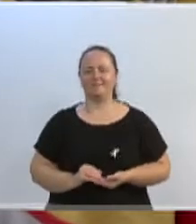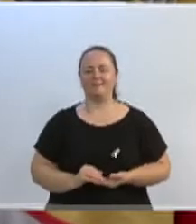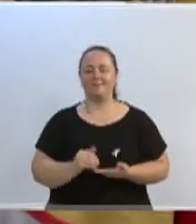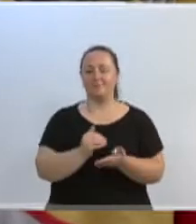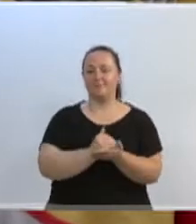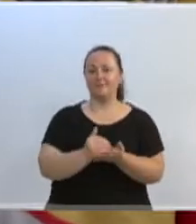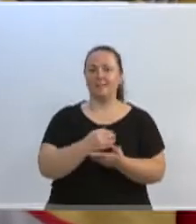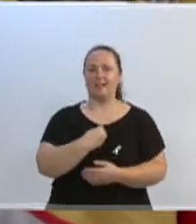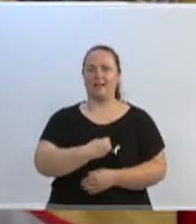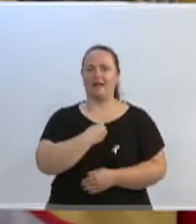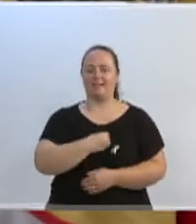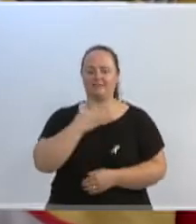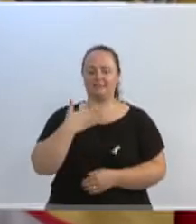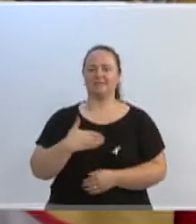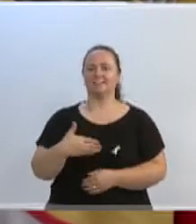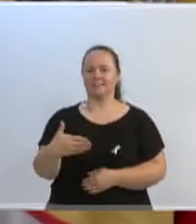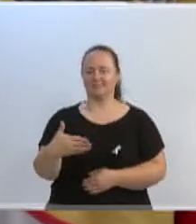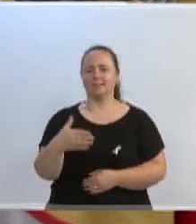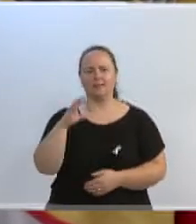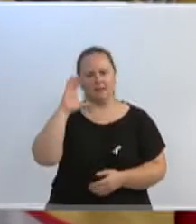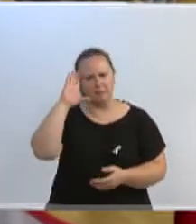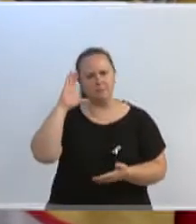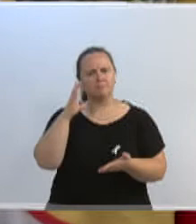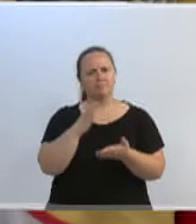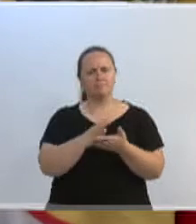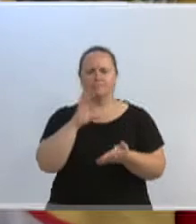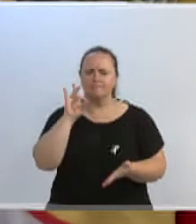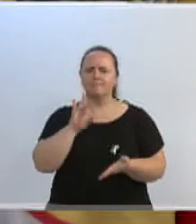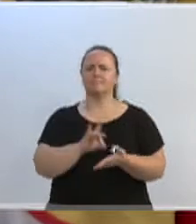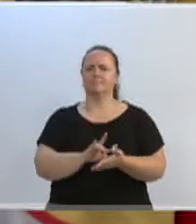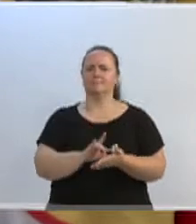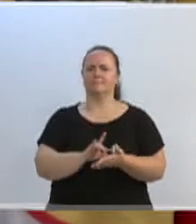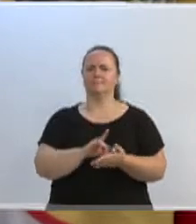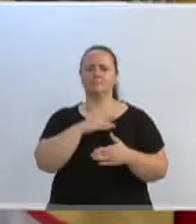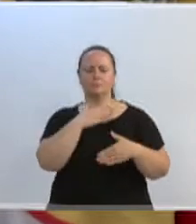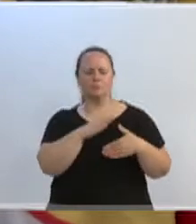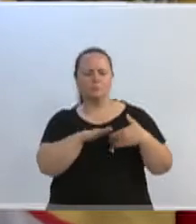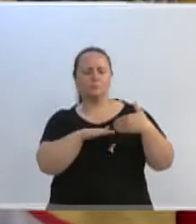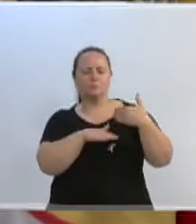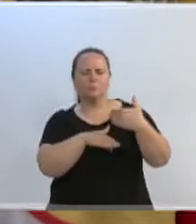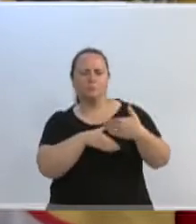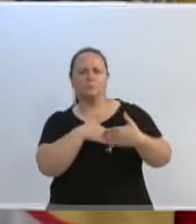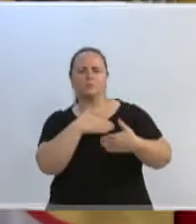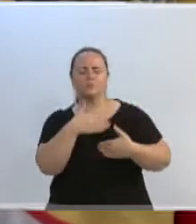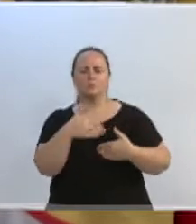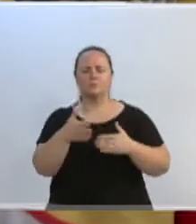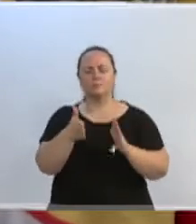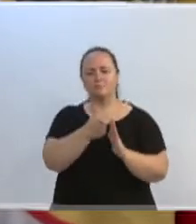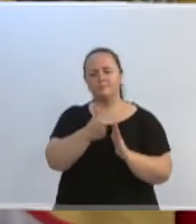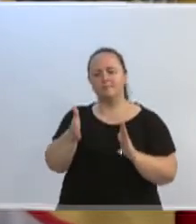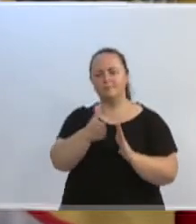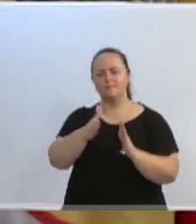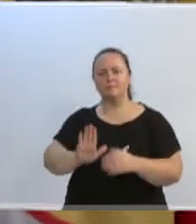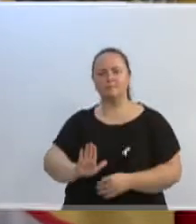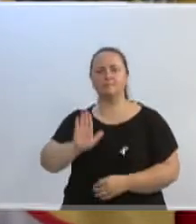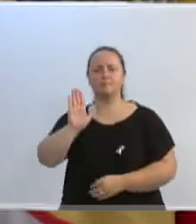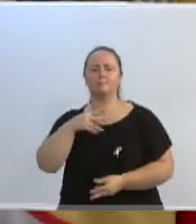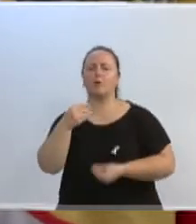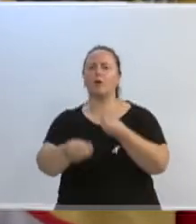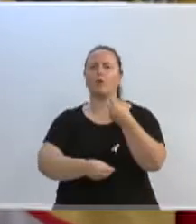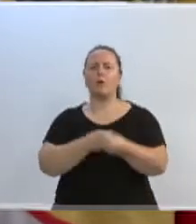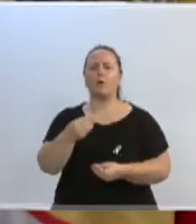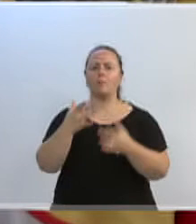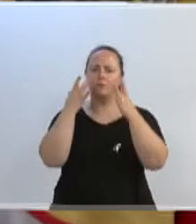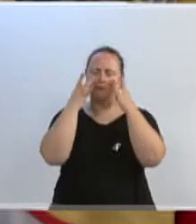na Câmara de Vereadores, e eu acredito que a gente constrói um mandato realmente ouvindo as